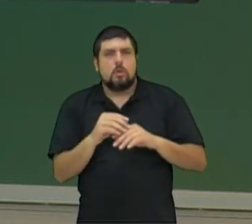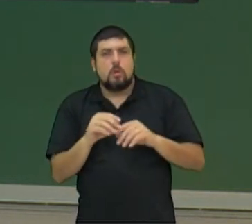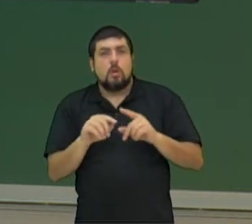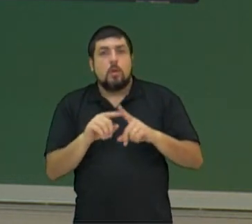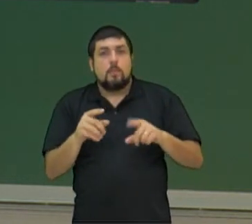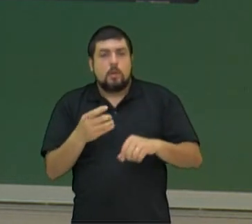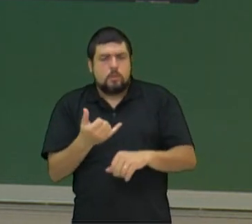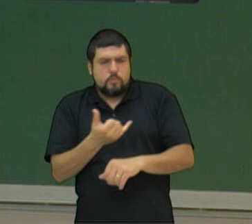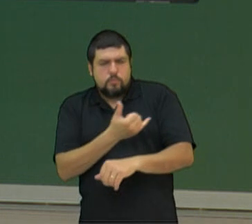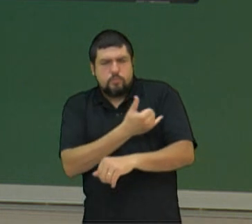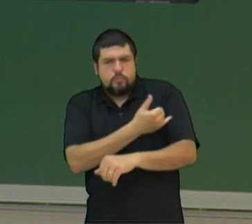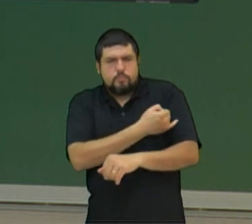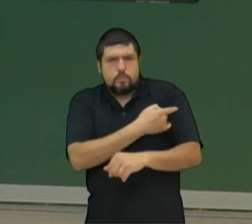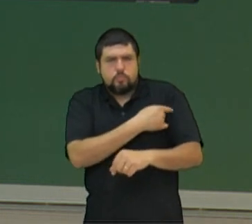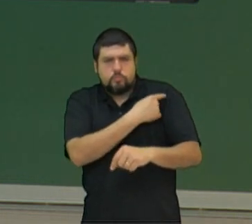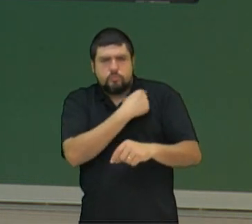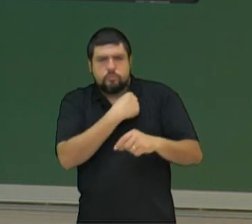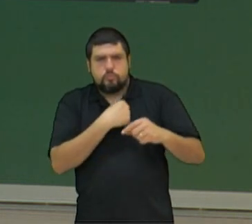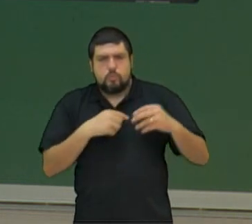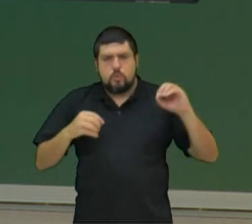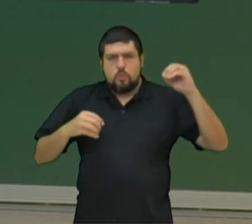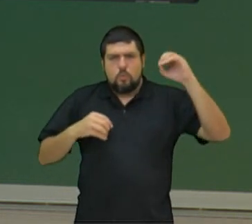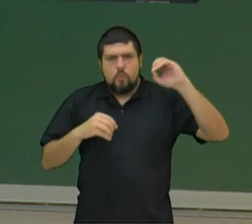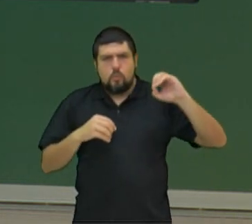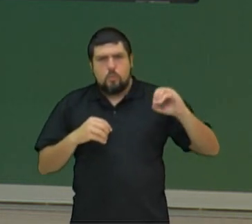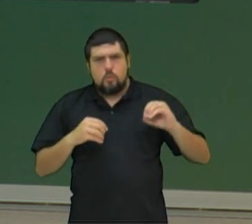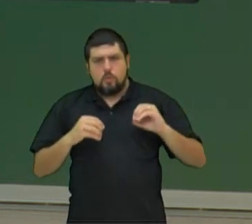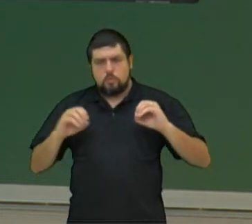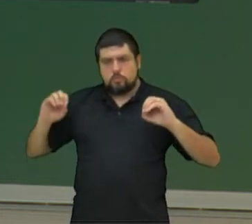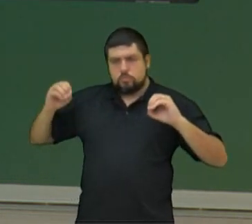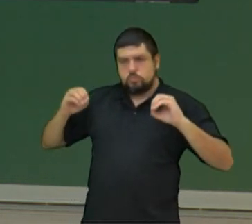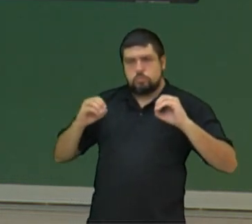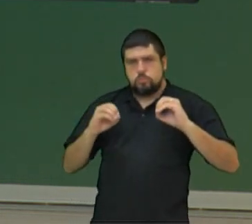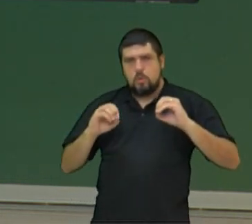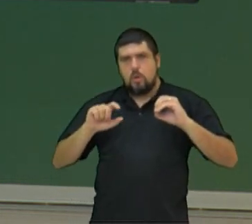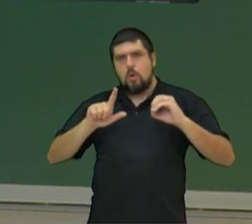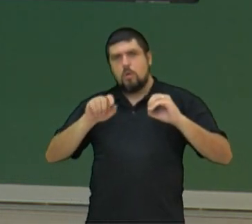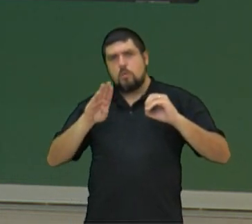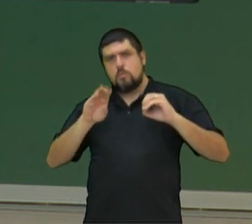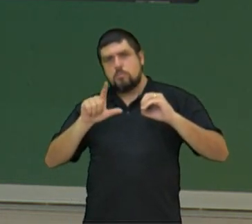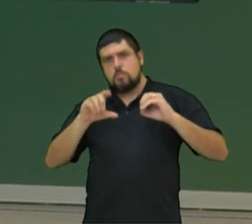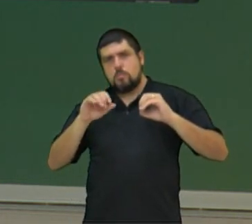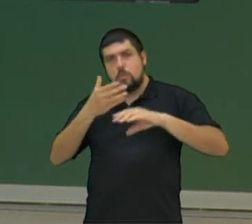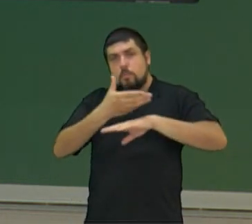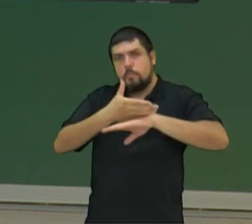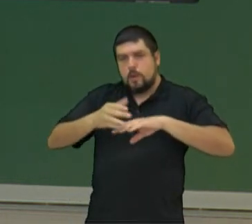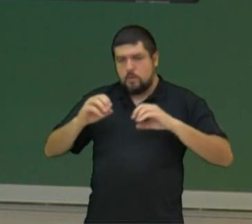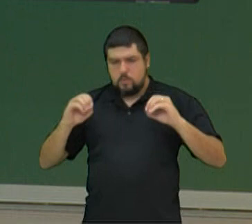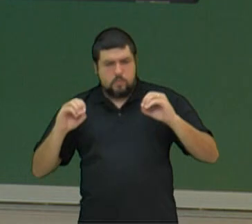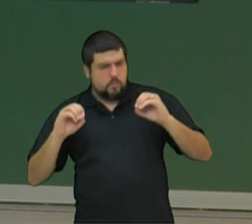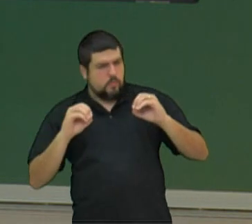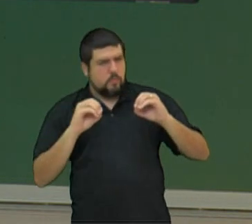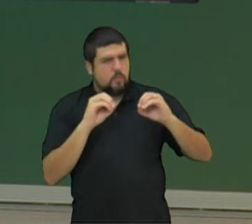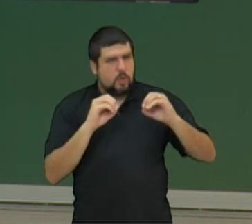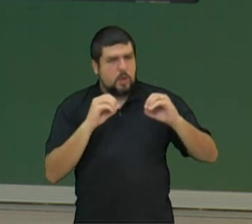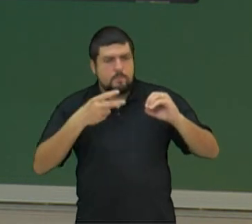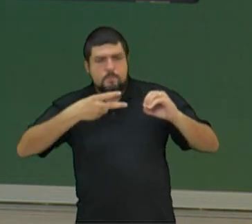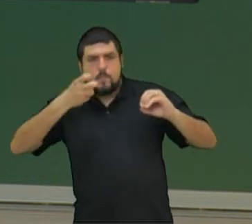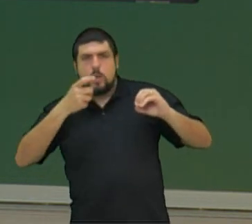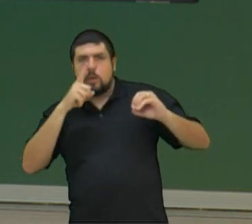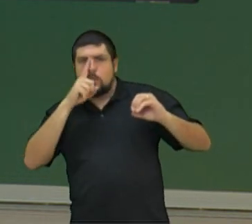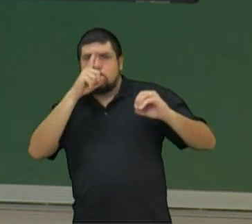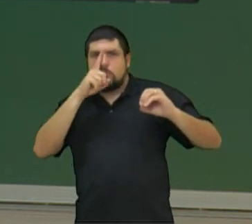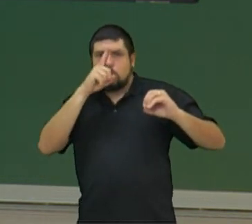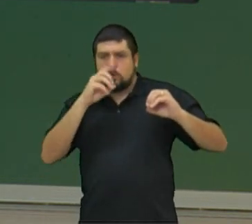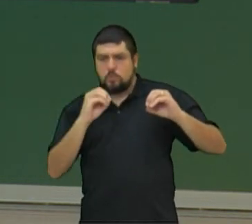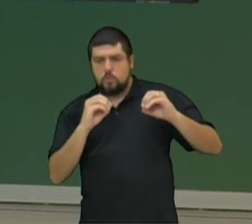vão identificar aqueles agentes enfraquecidos ou mortos como um perigo e vão passar a produzir